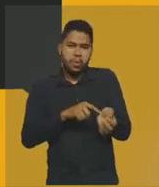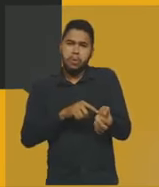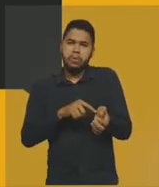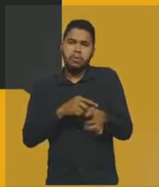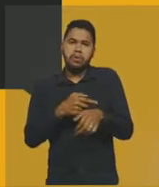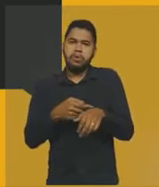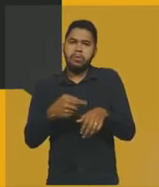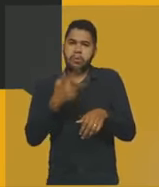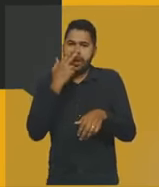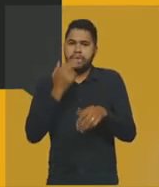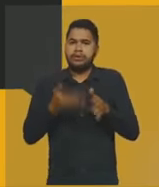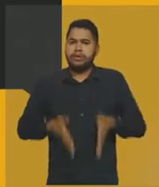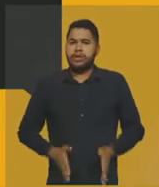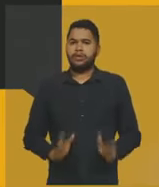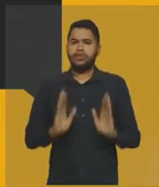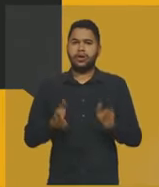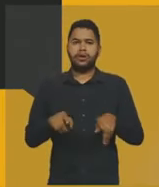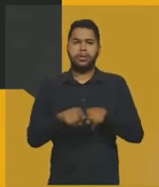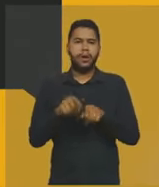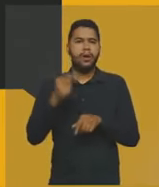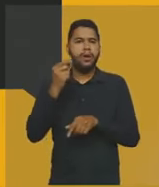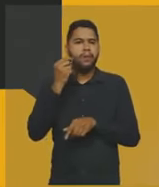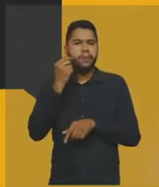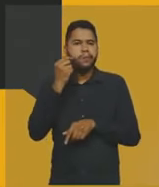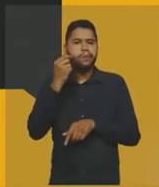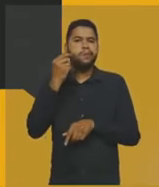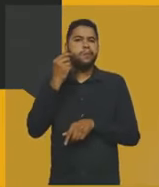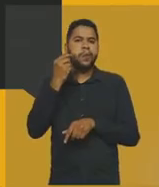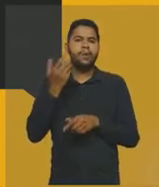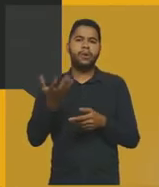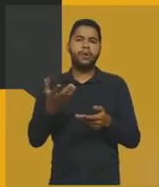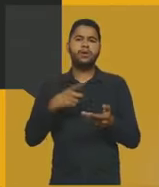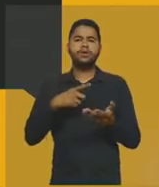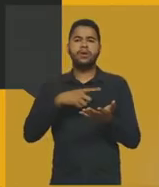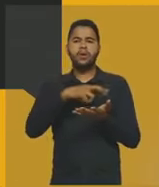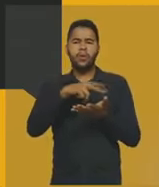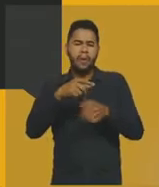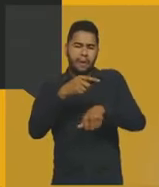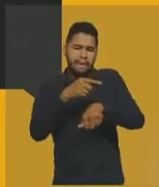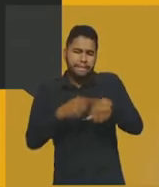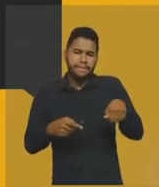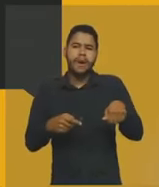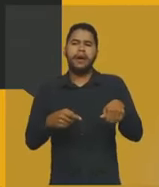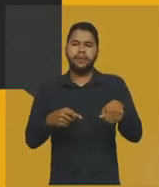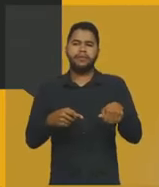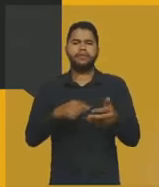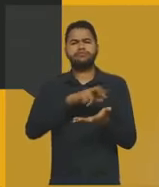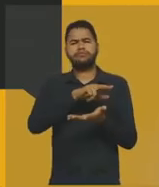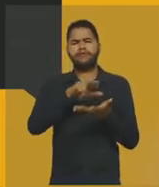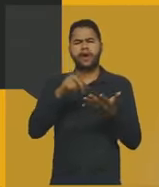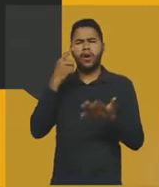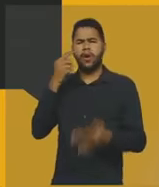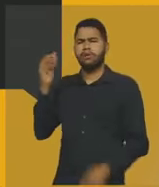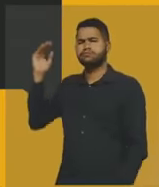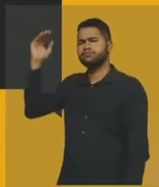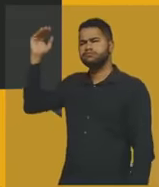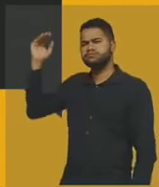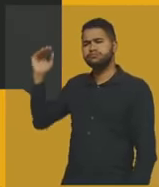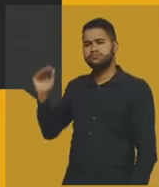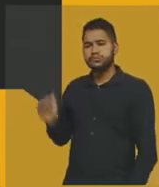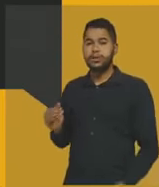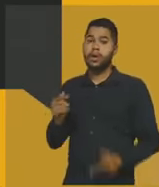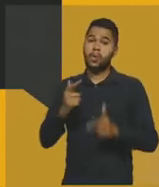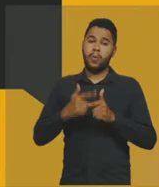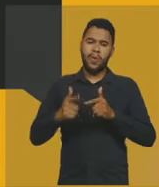Wart, verruga. Wound, ferida, e o wrinkle, ruga, ok? Então, alguns problemas de